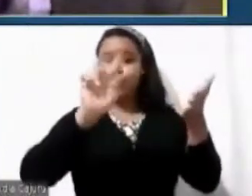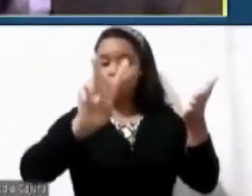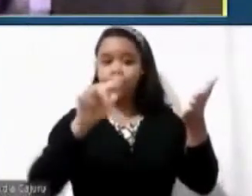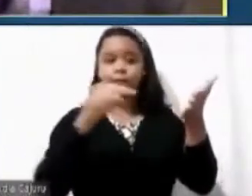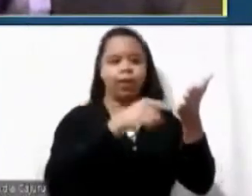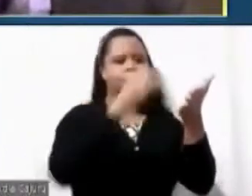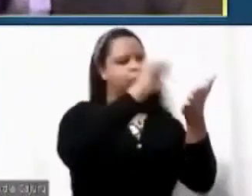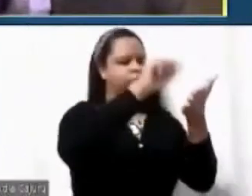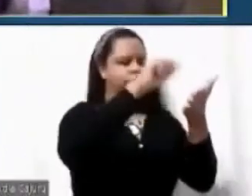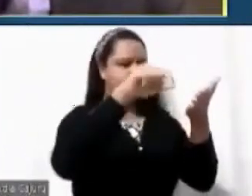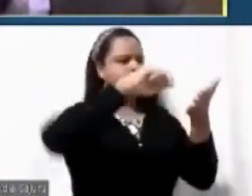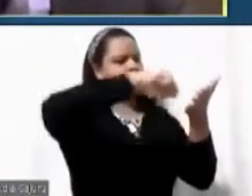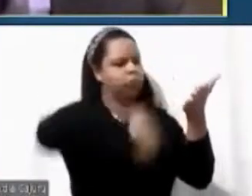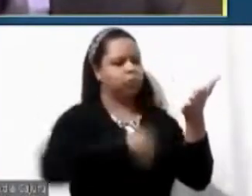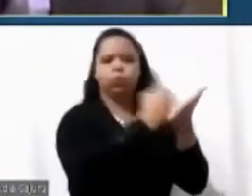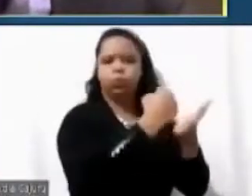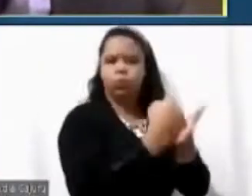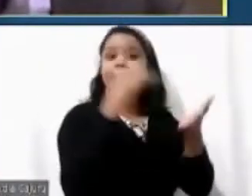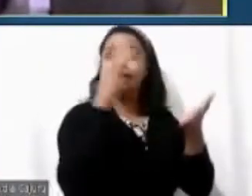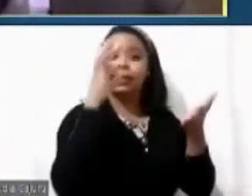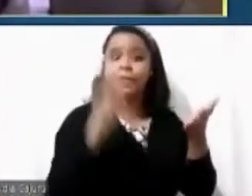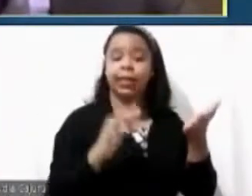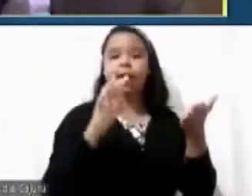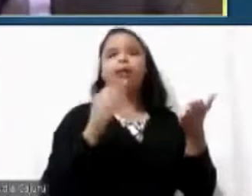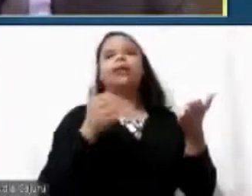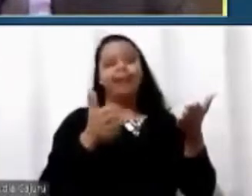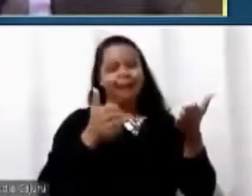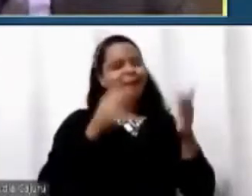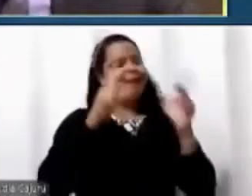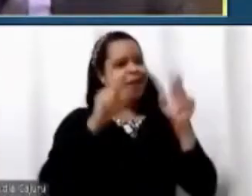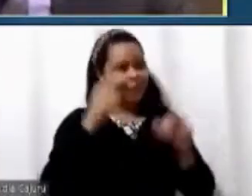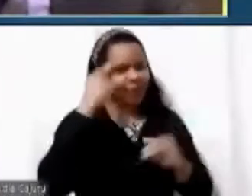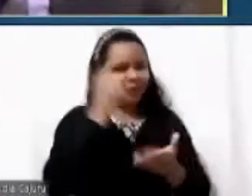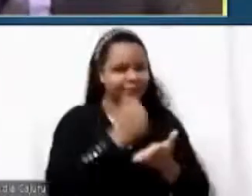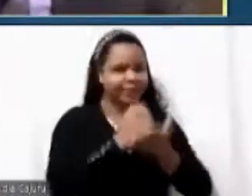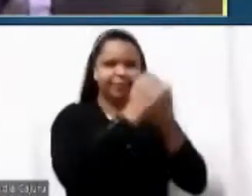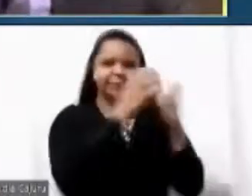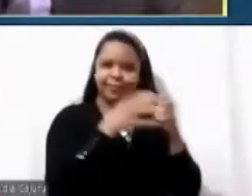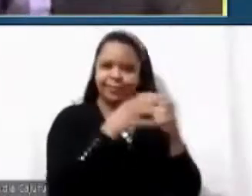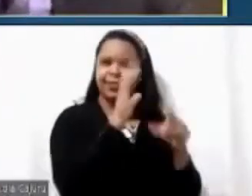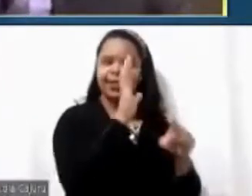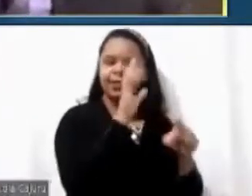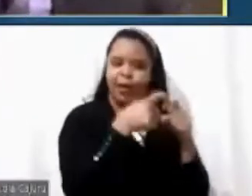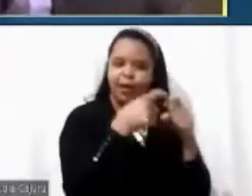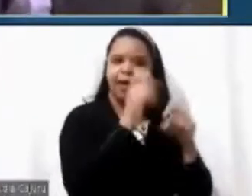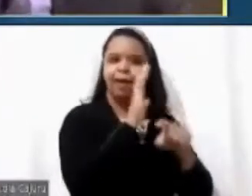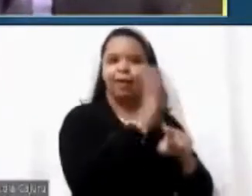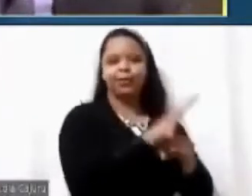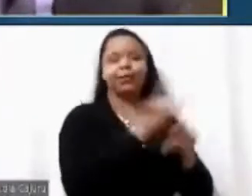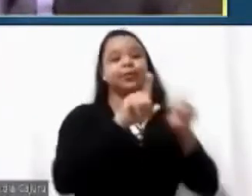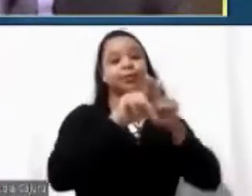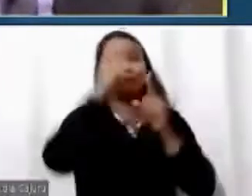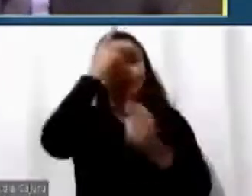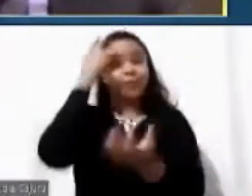também, é algo que procura proteger o médico, já que ali vai estar estabelecido a vontade do paciente. que